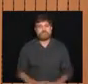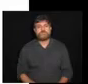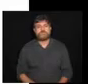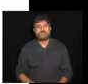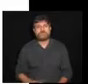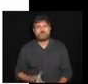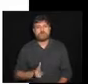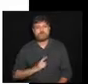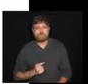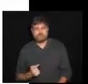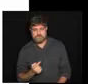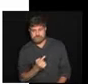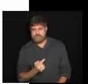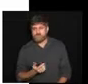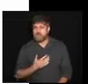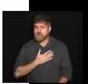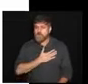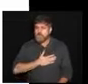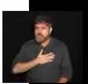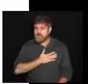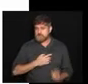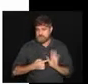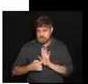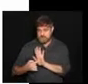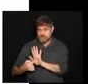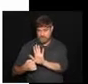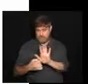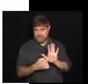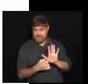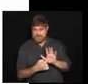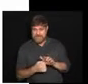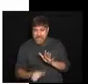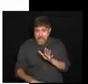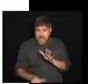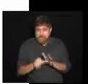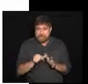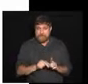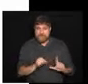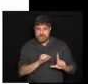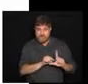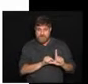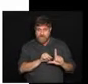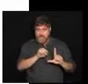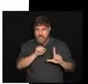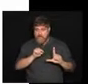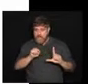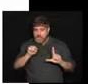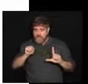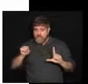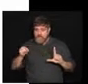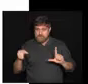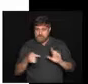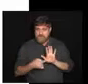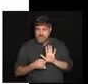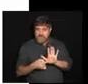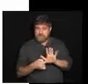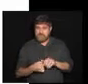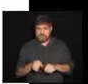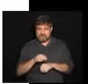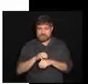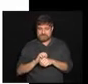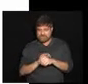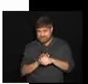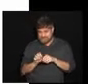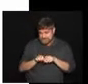pode passar. Eu gostaria de mostrar para vocês esse primeiro gráfico que mostra a